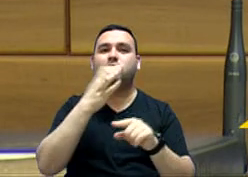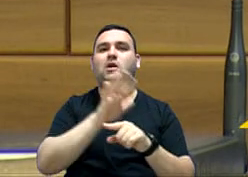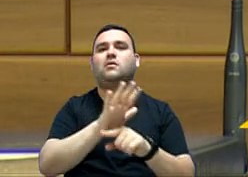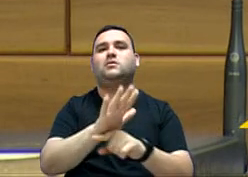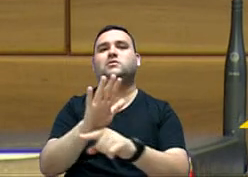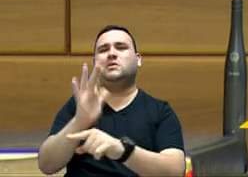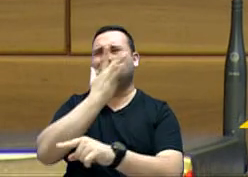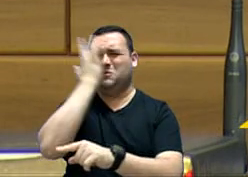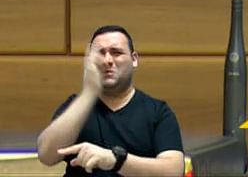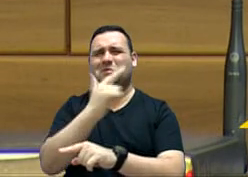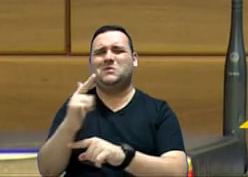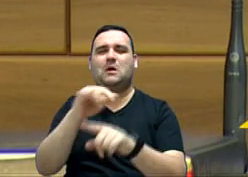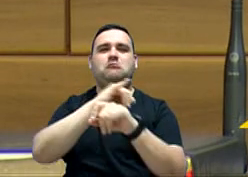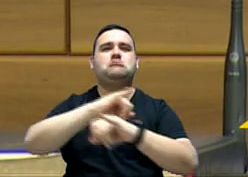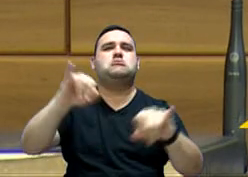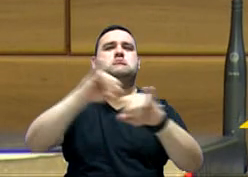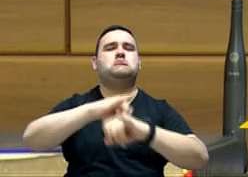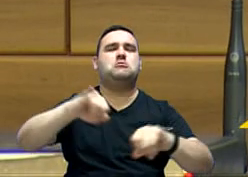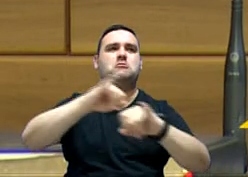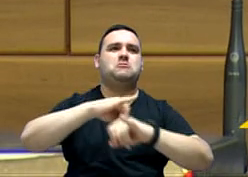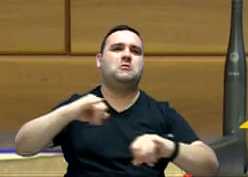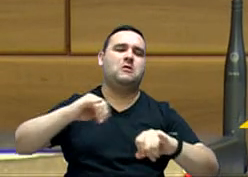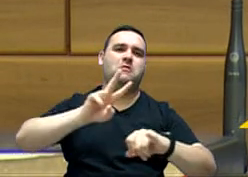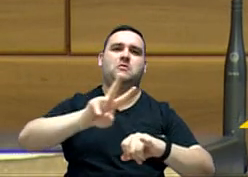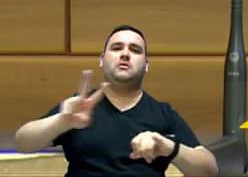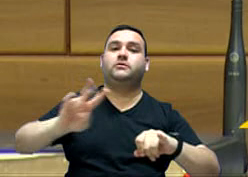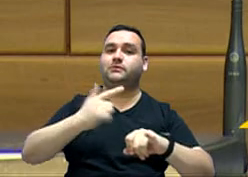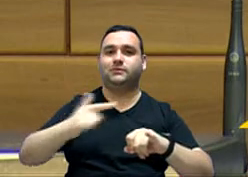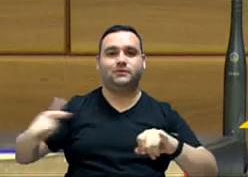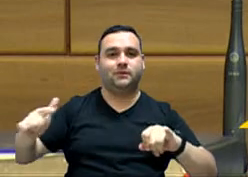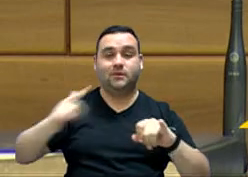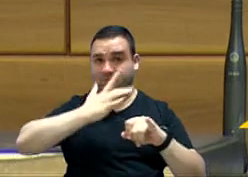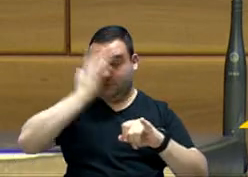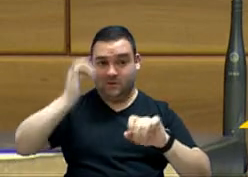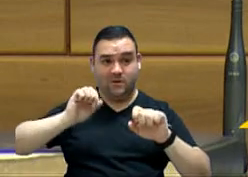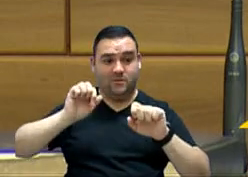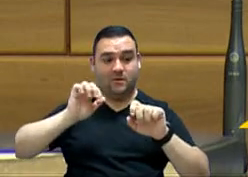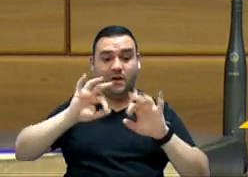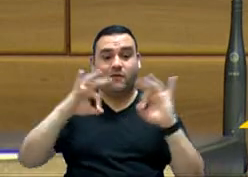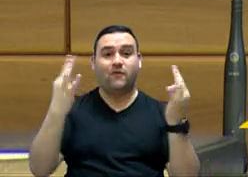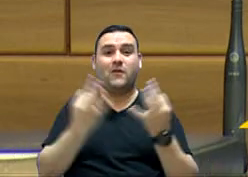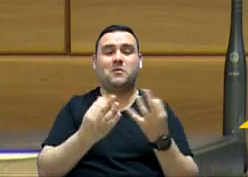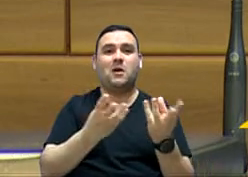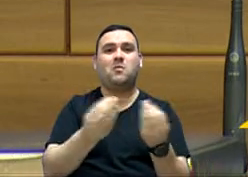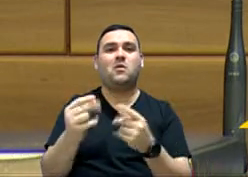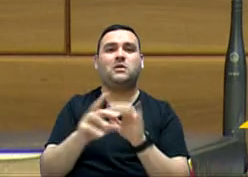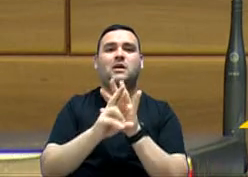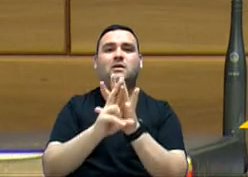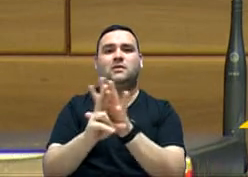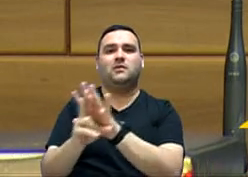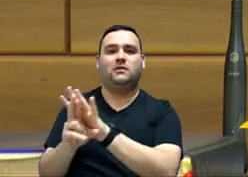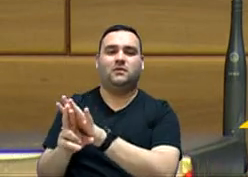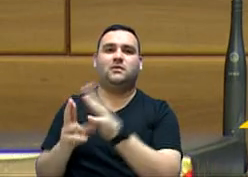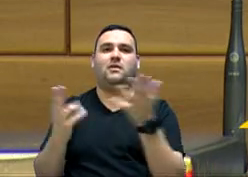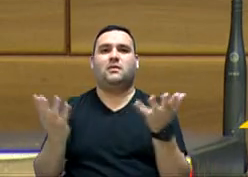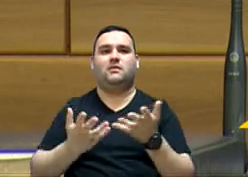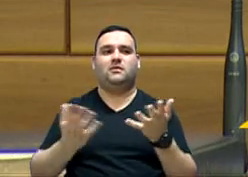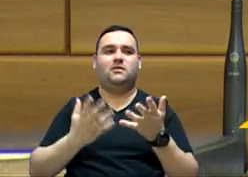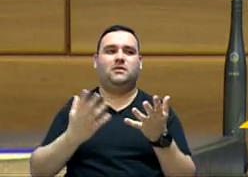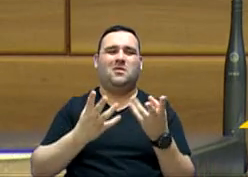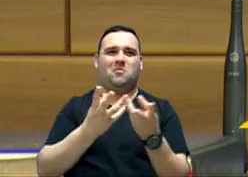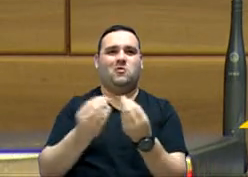Ninguém fez lá propaganda em cima deles, eles foram lá, famílias representaram o